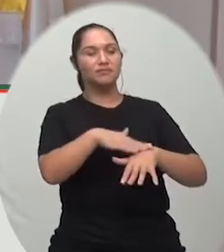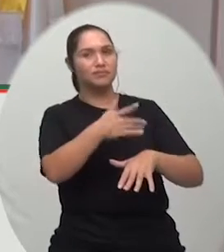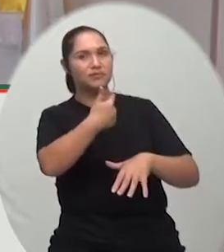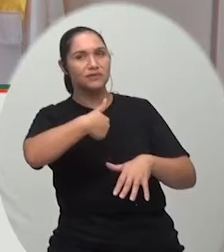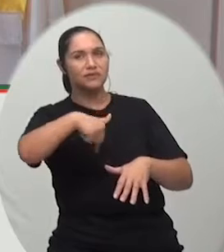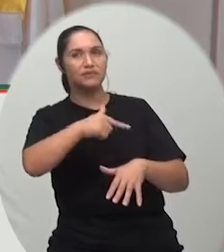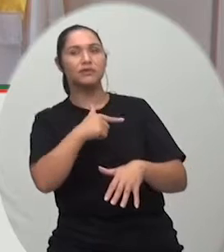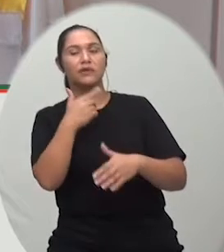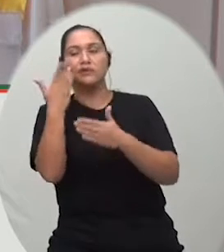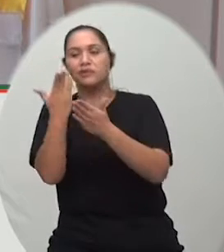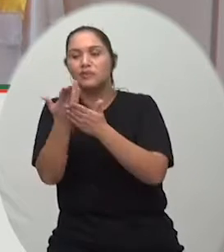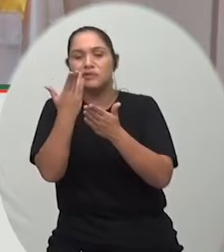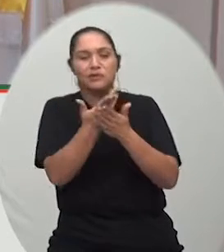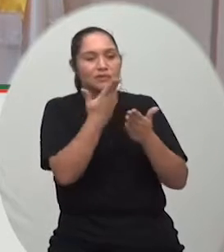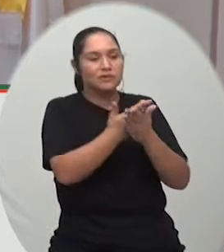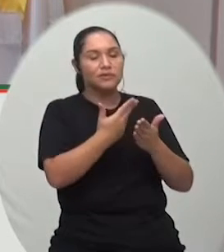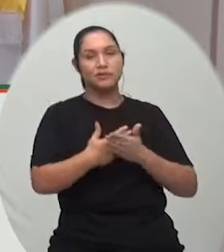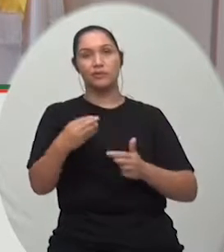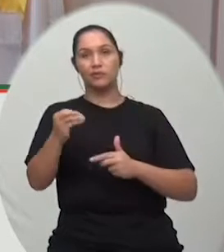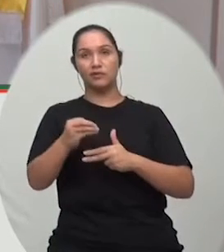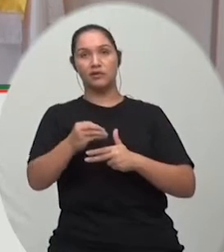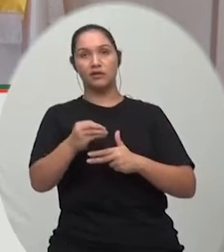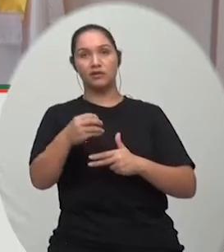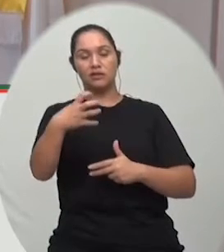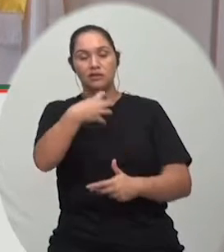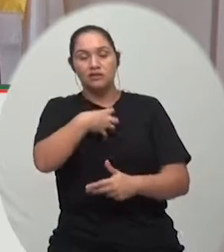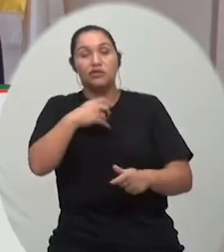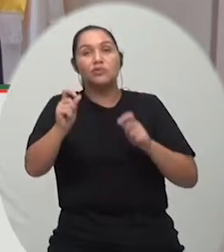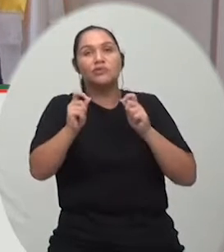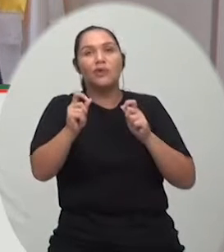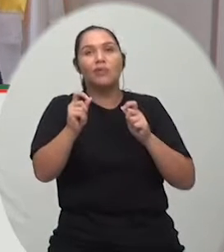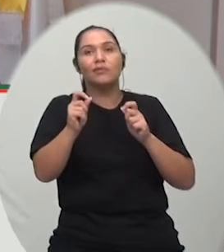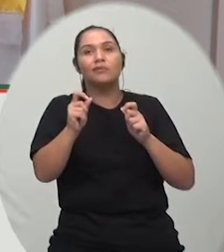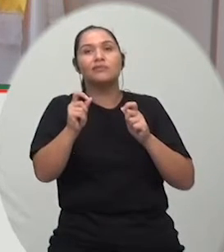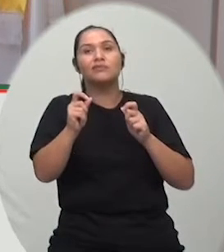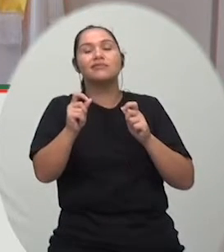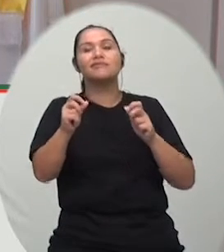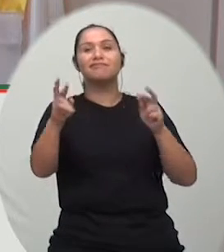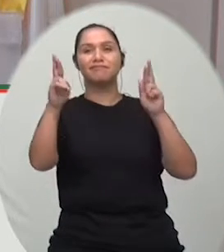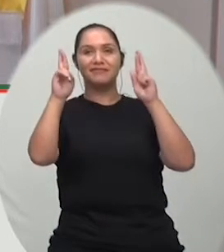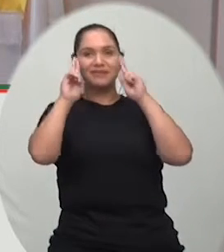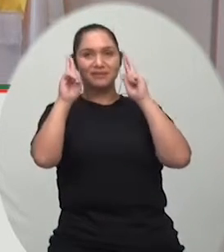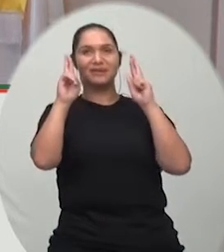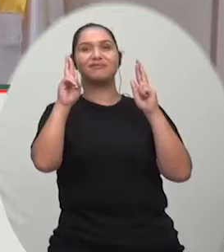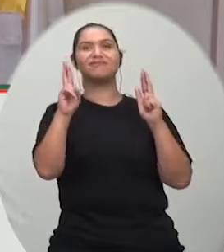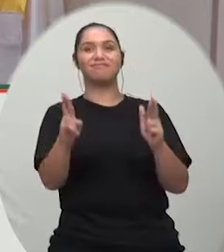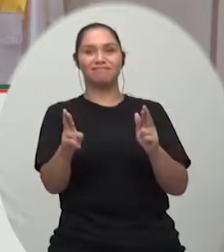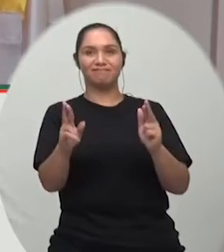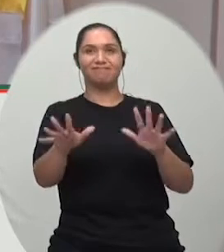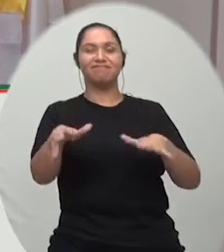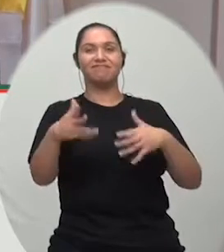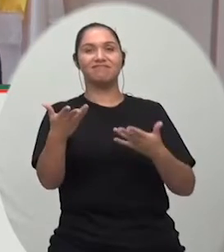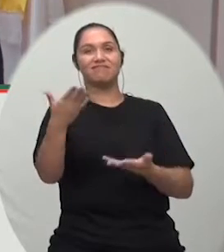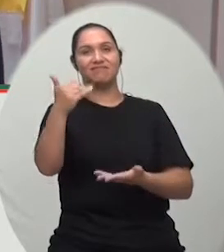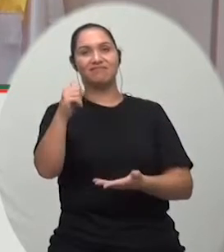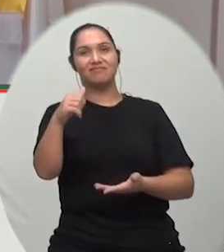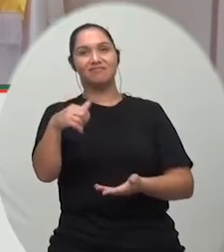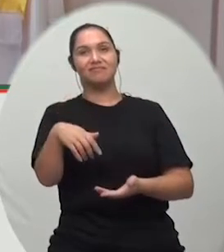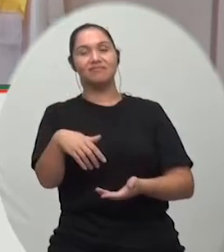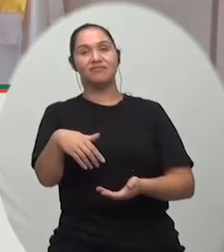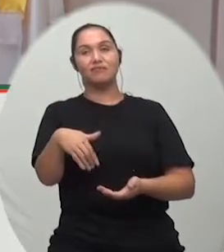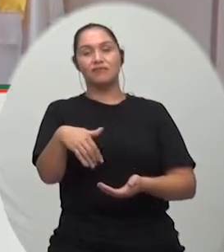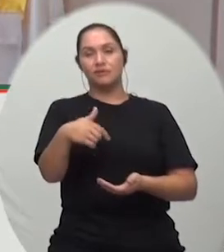UNESC, a gente sempre foi muito respeitado. E não tenho dúvida que esse selo atingido,